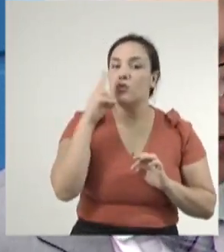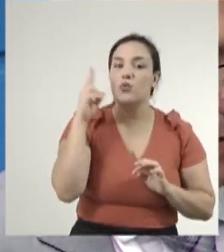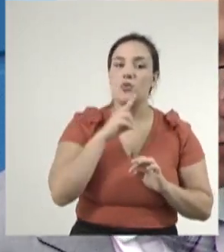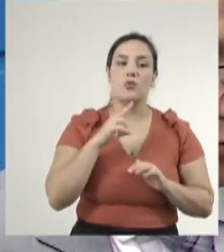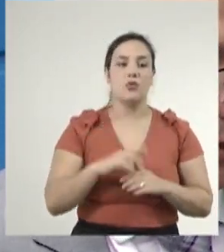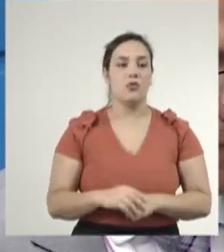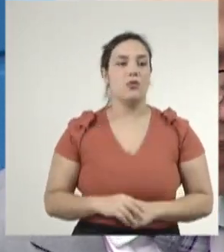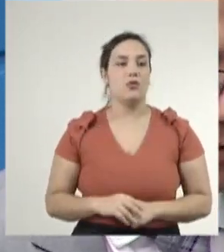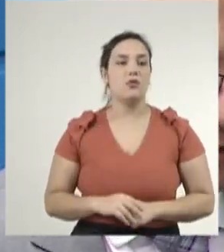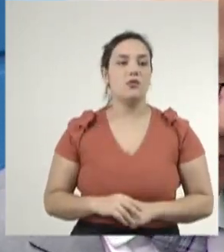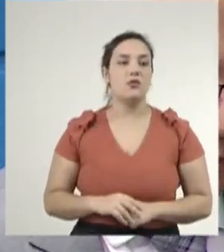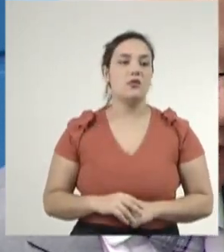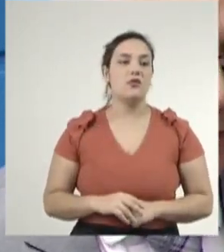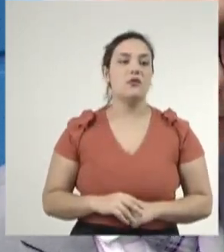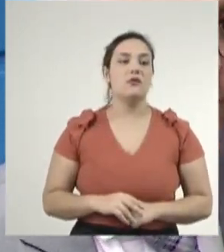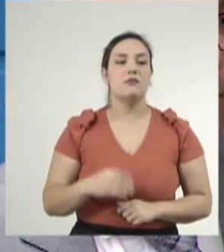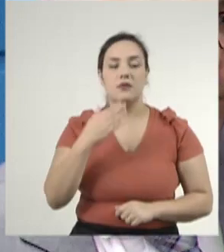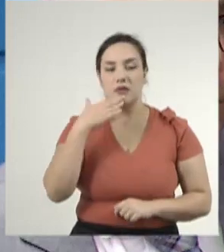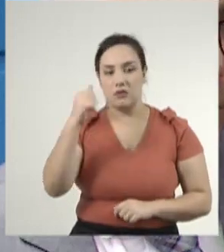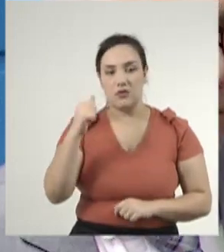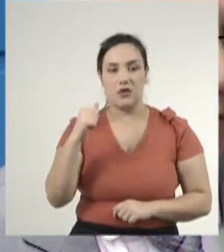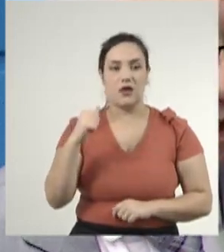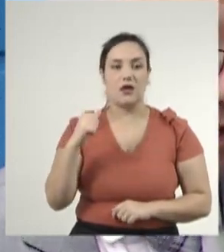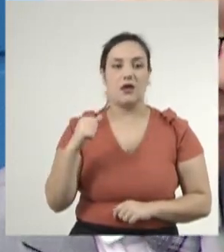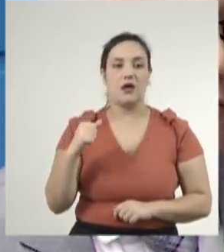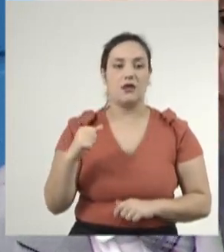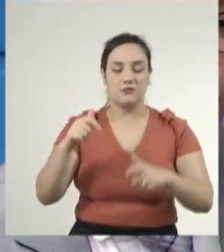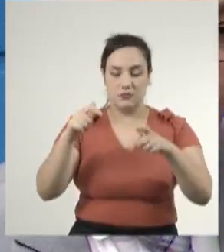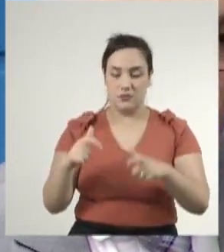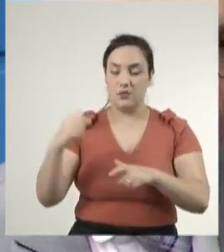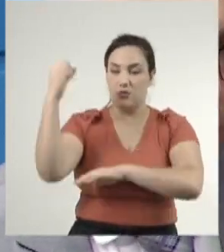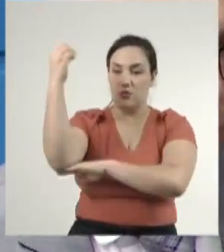de melhoramento na iluminação pública na